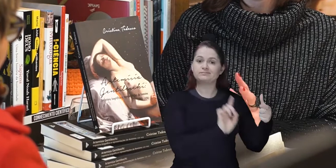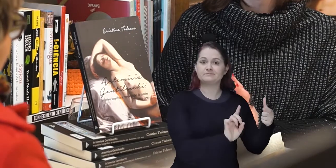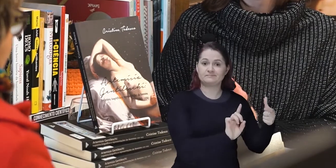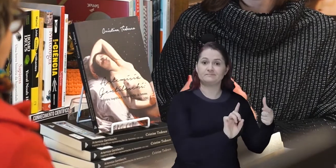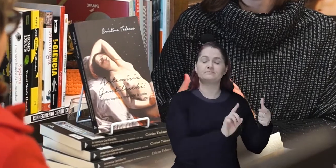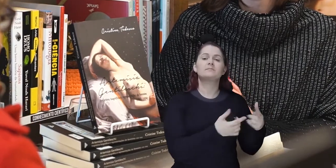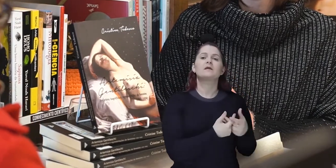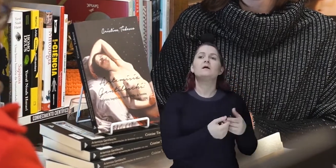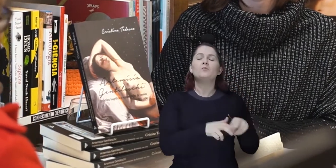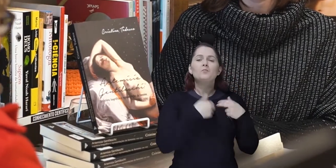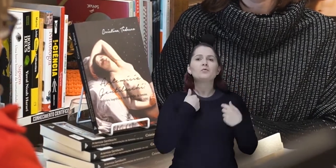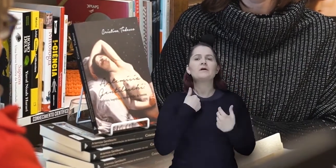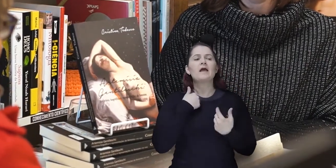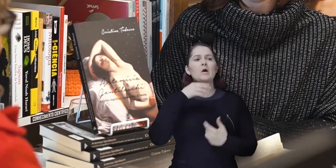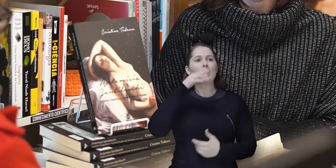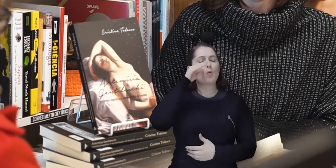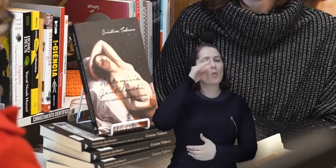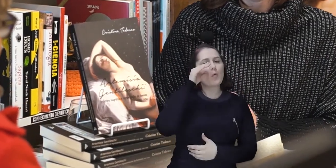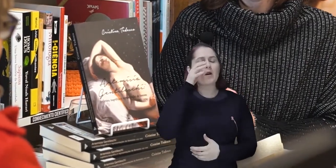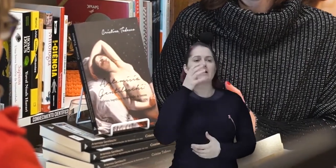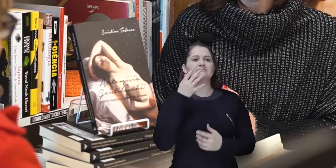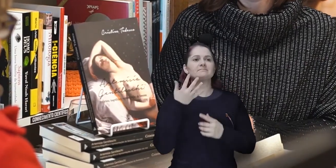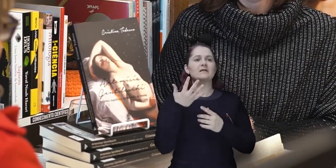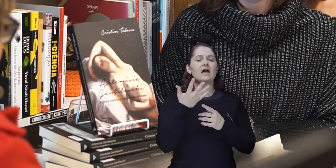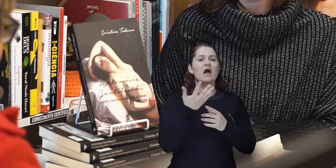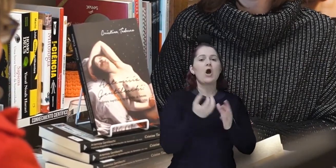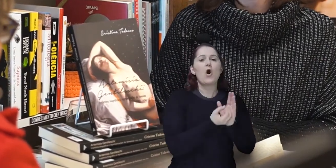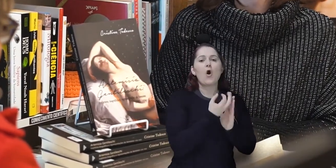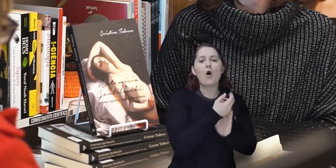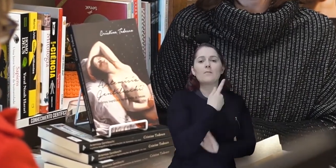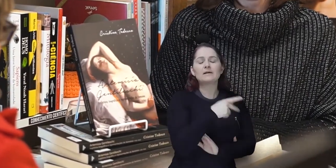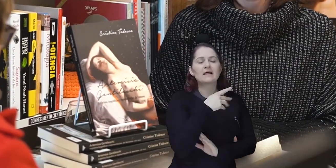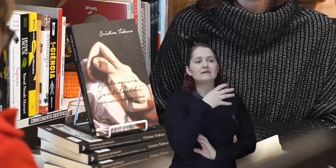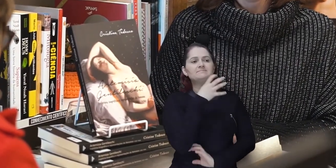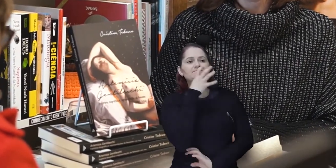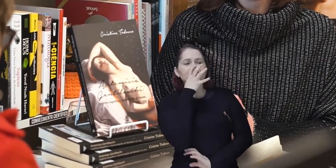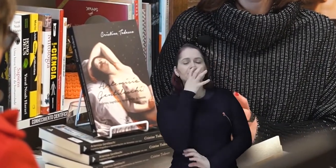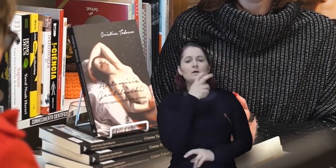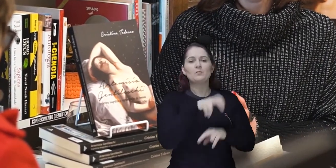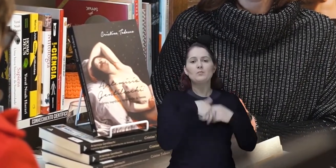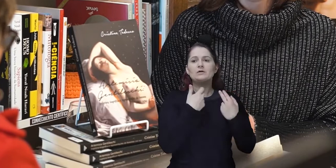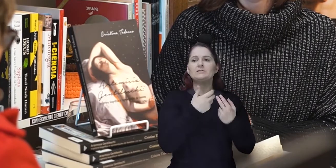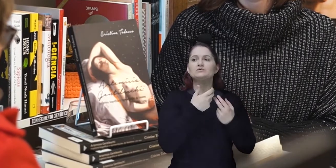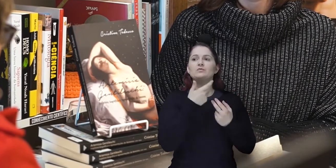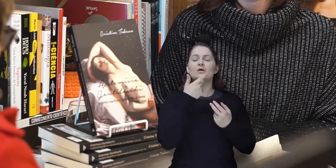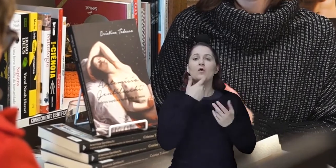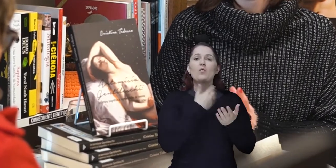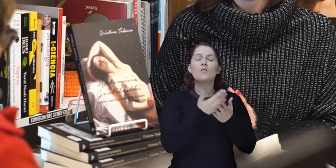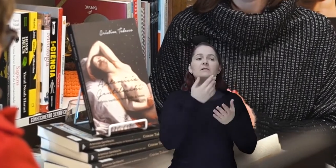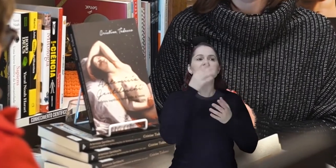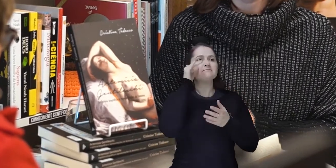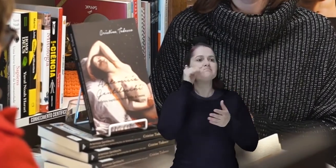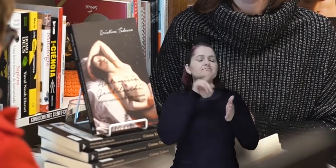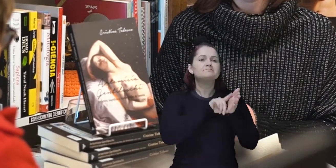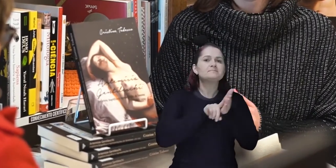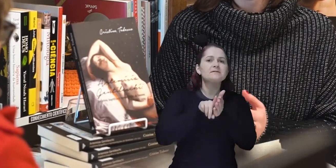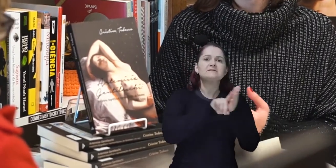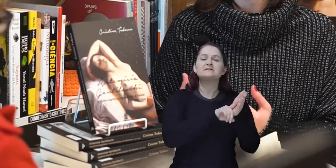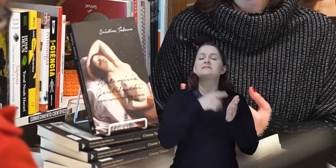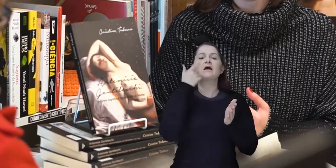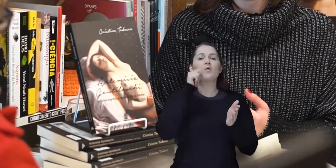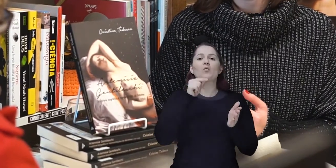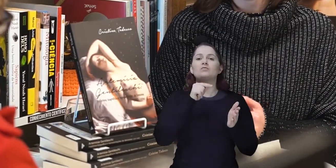ambiente majoritariamente masculino, então isso eu admiro. E inclusive a admiração pela obra da Artemisia